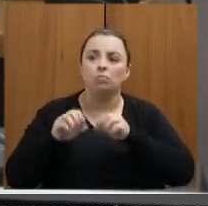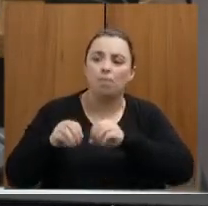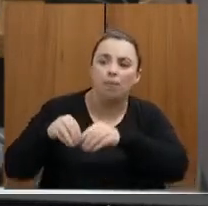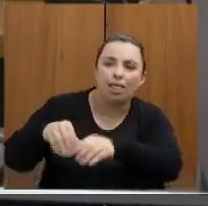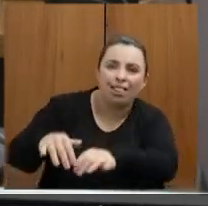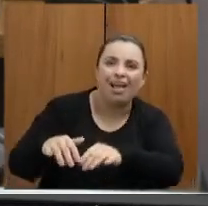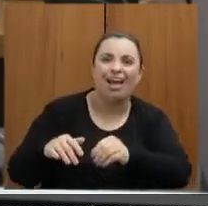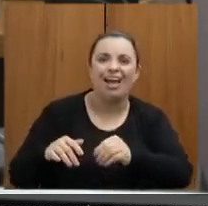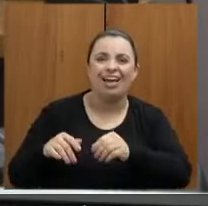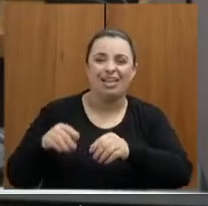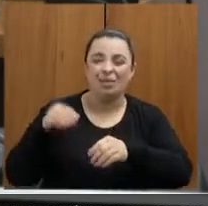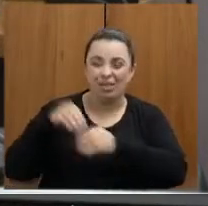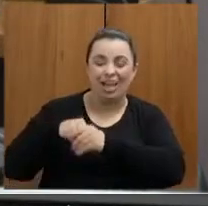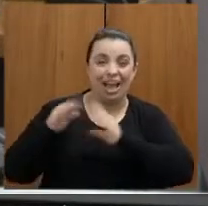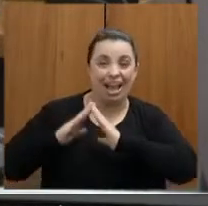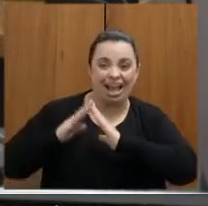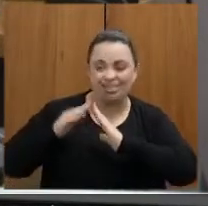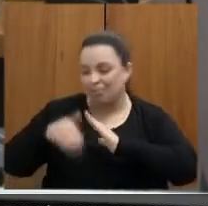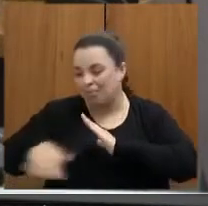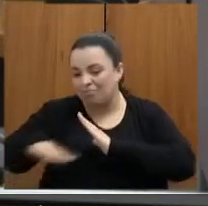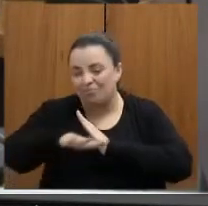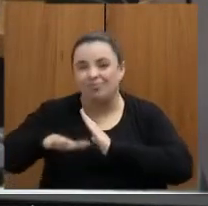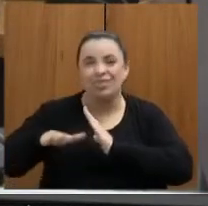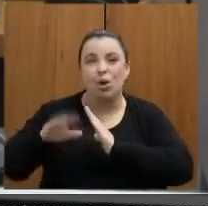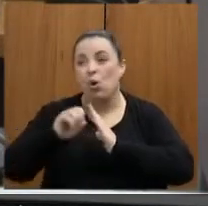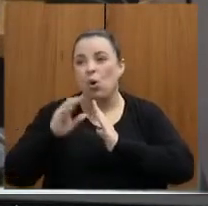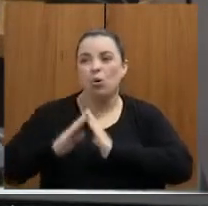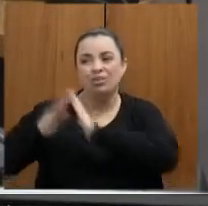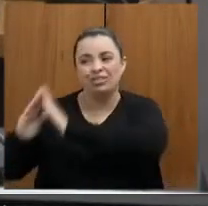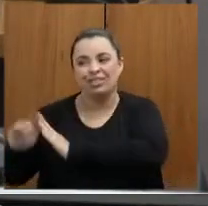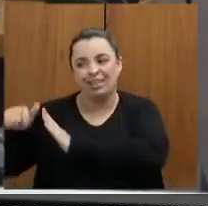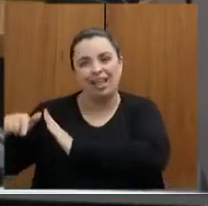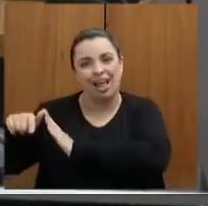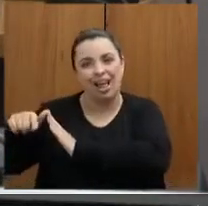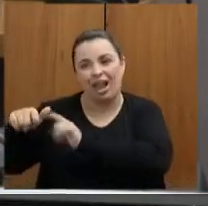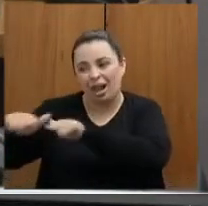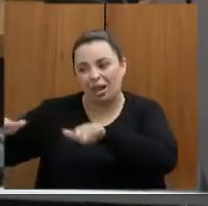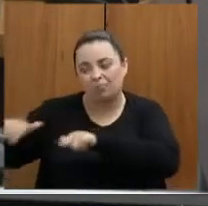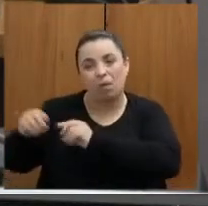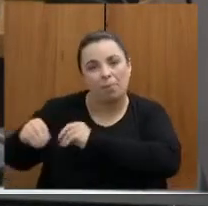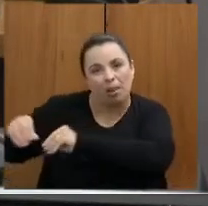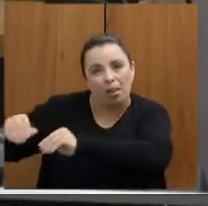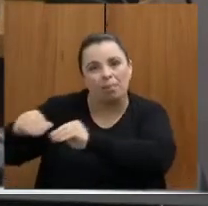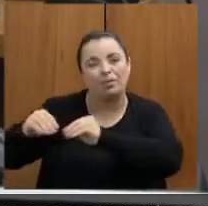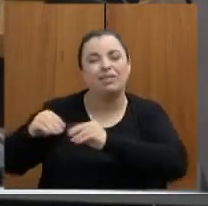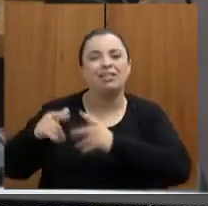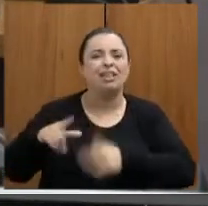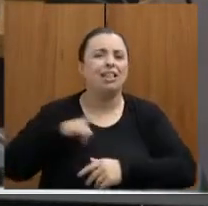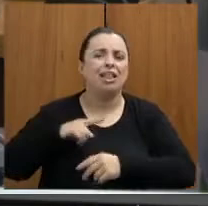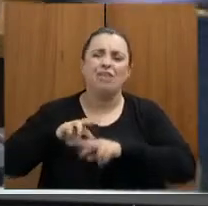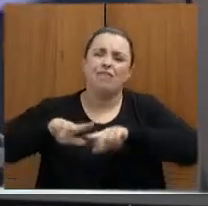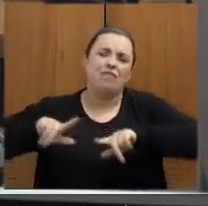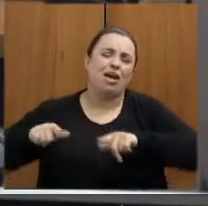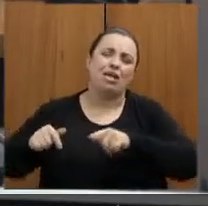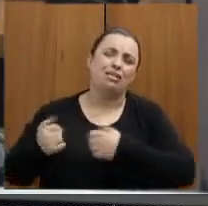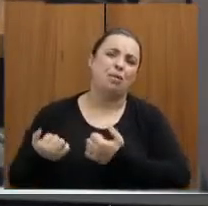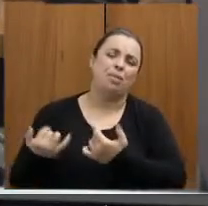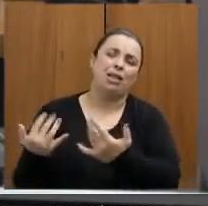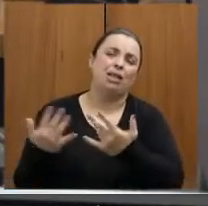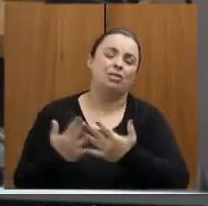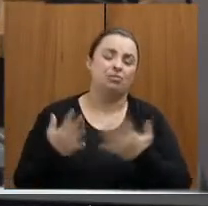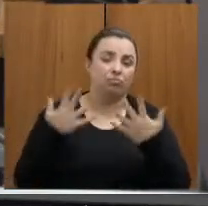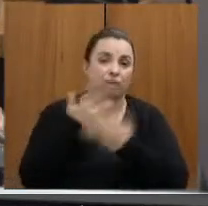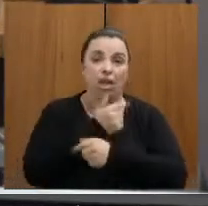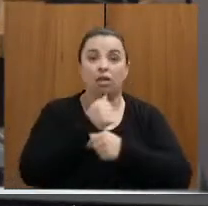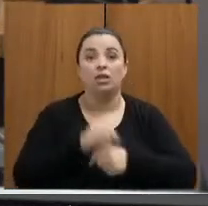e de repente a gente começa a ver grandes produtores de hortaliças com grandes terras ali visitamos inclusive agora recentemente a Joice que